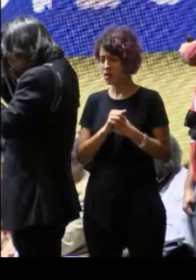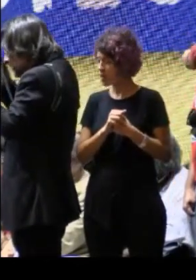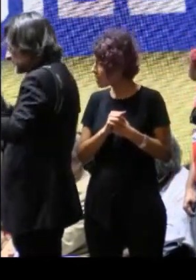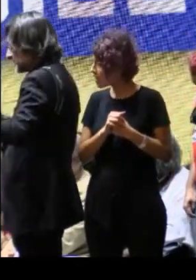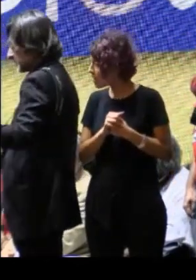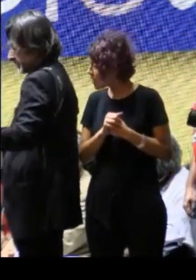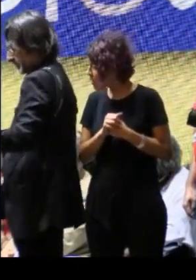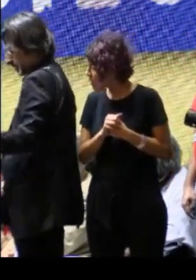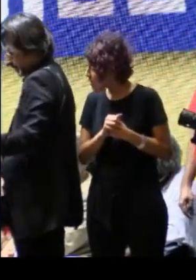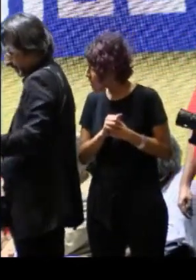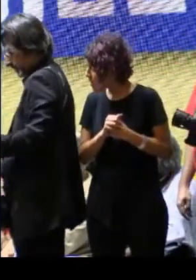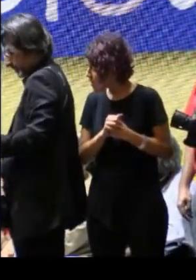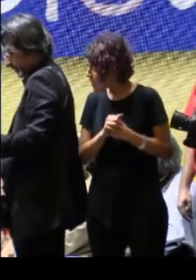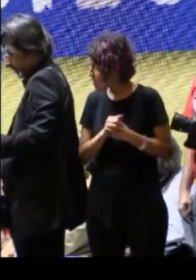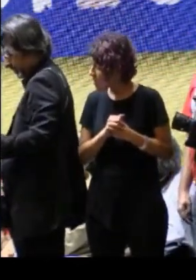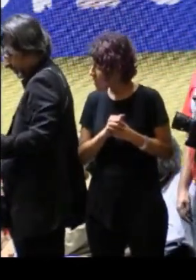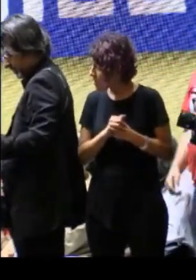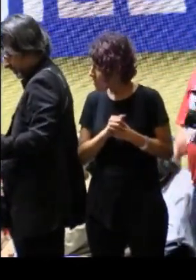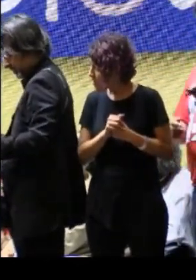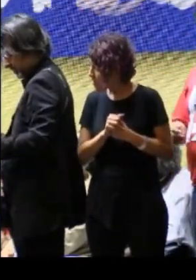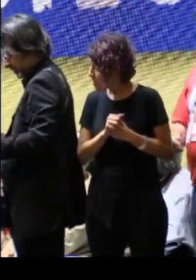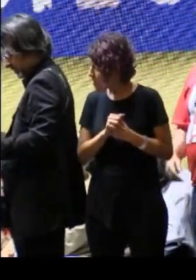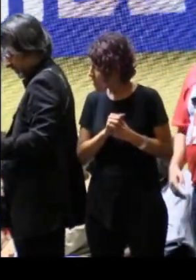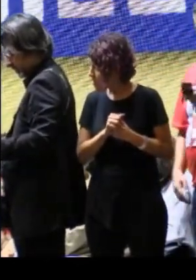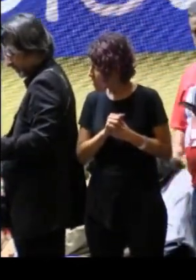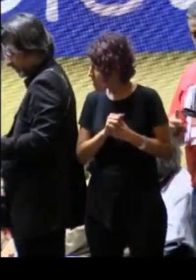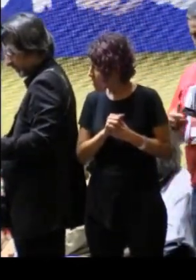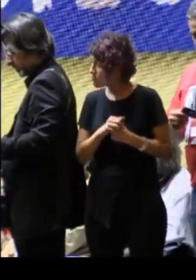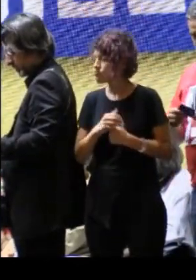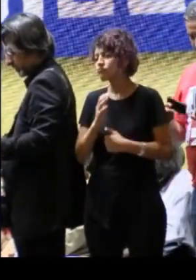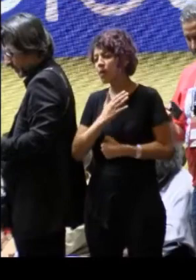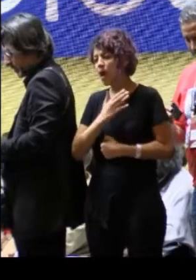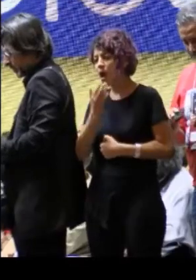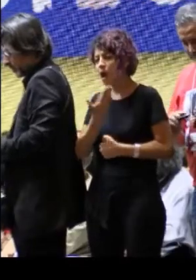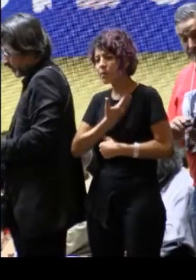também não tinha muita amizade com o Xixo. Xixo, ó.